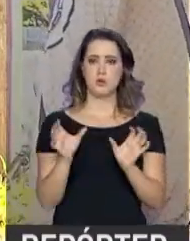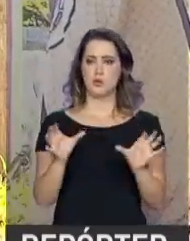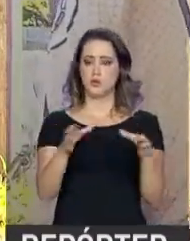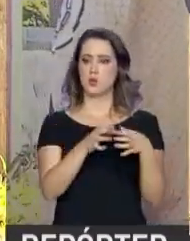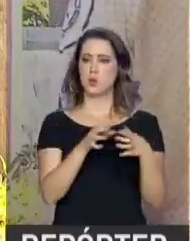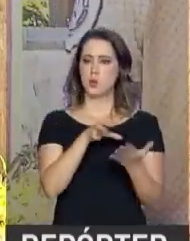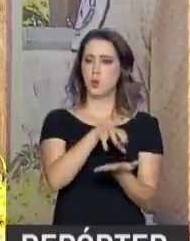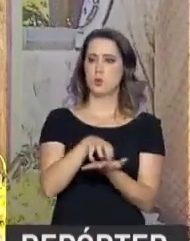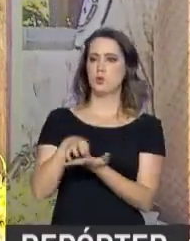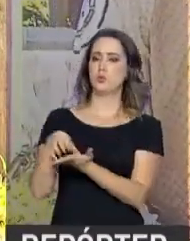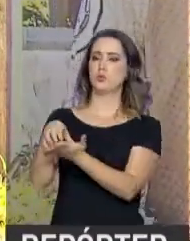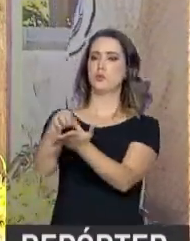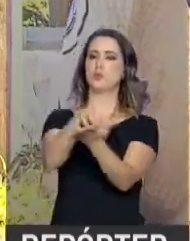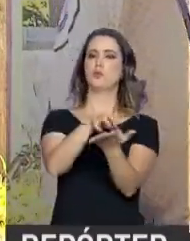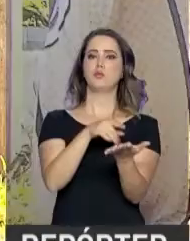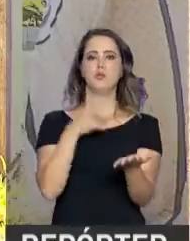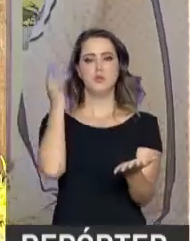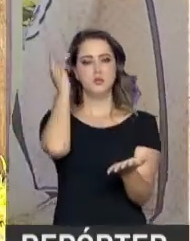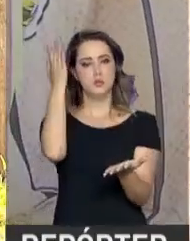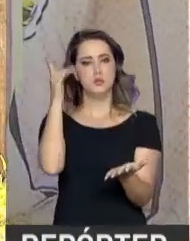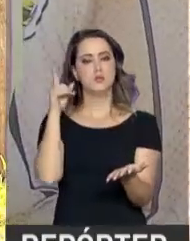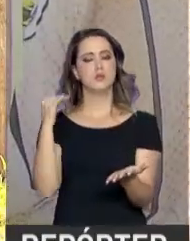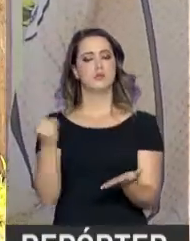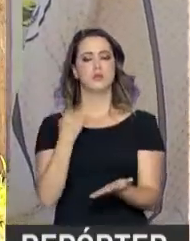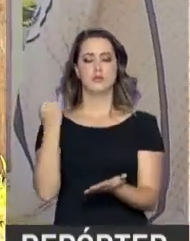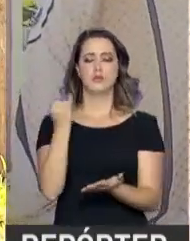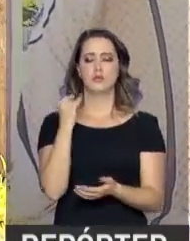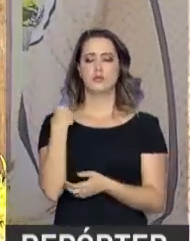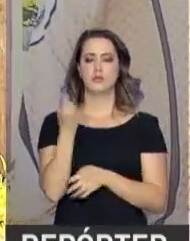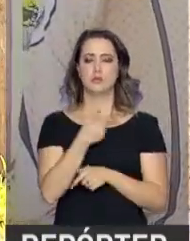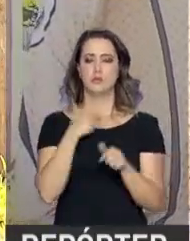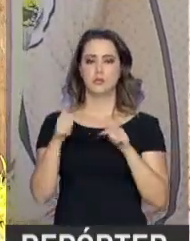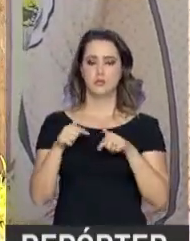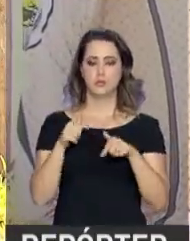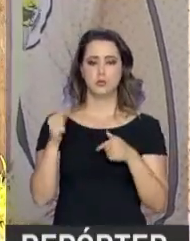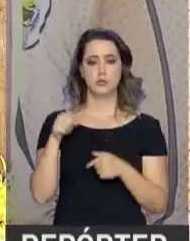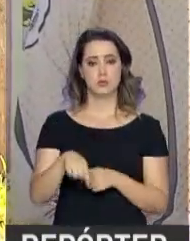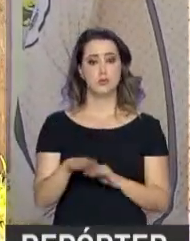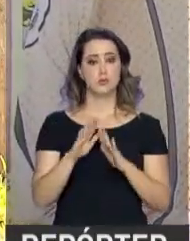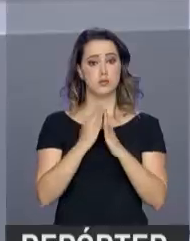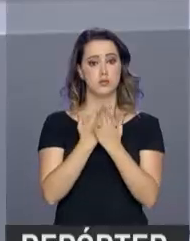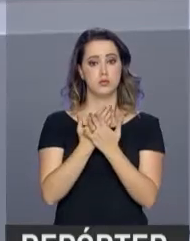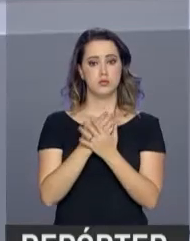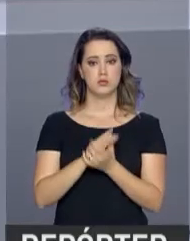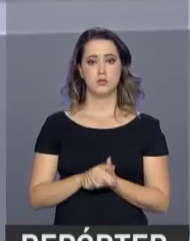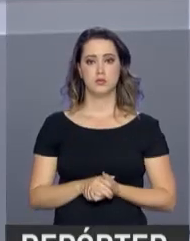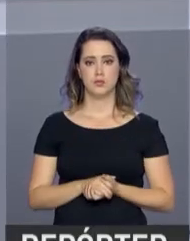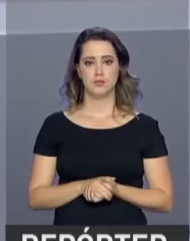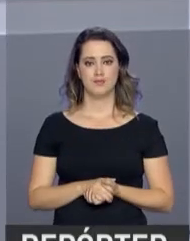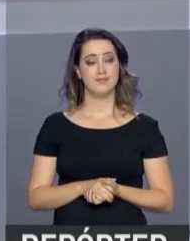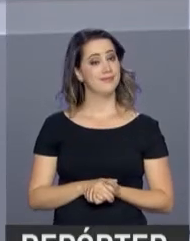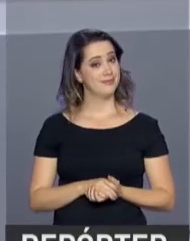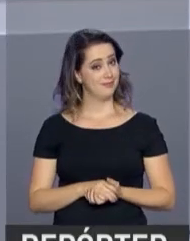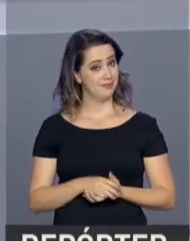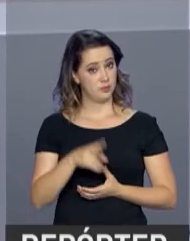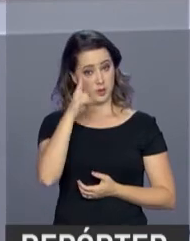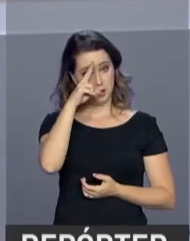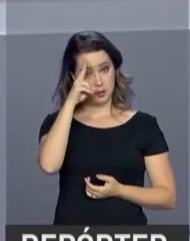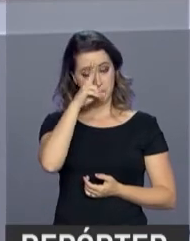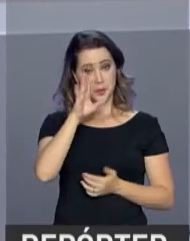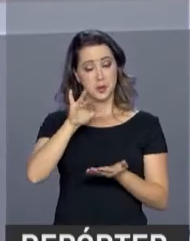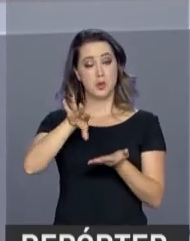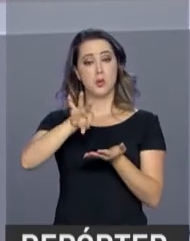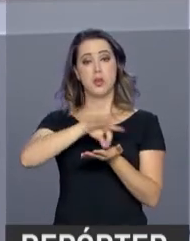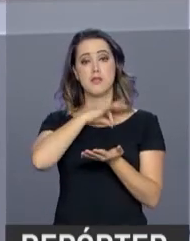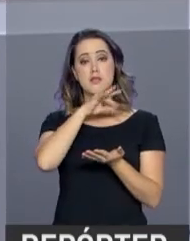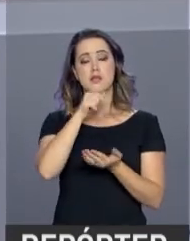tal acredito que facilitou bastante o nosso trabalho aqui como escola lembrando então que as inscrições